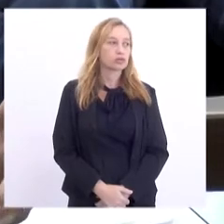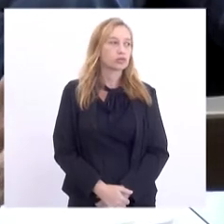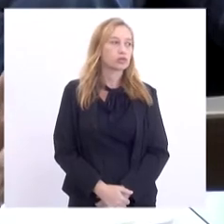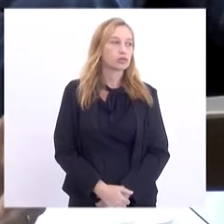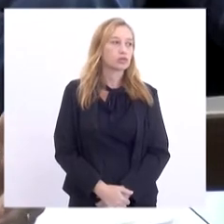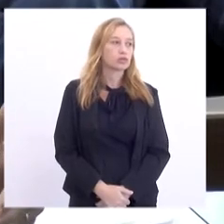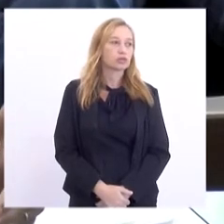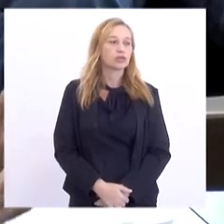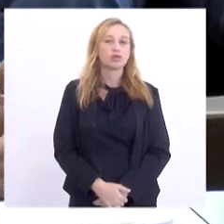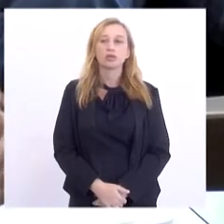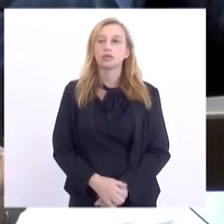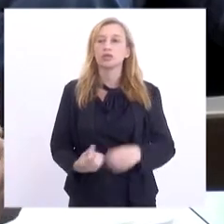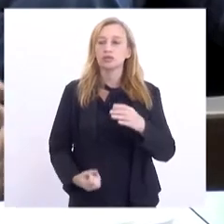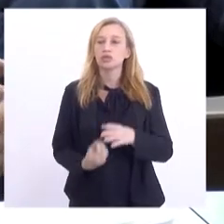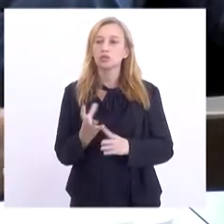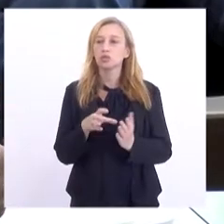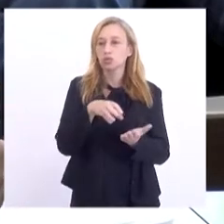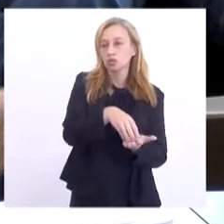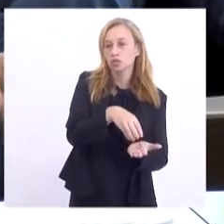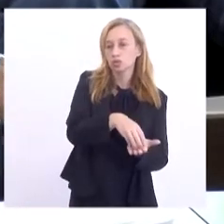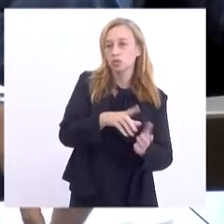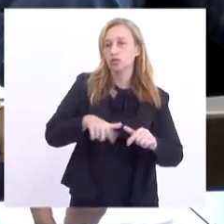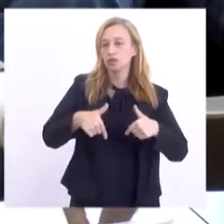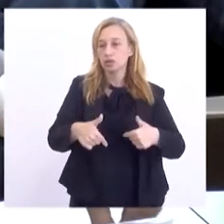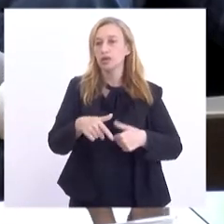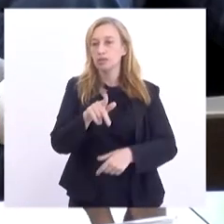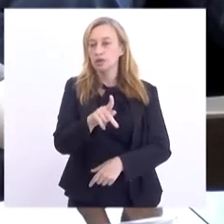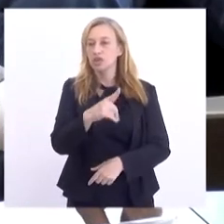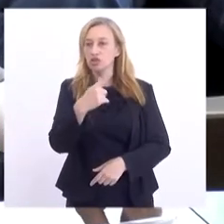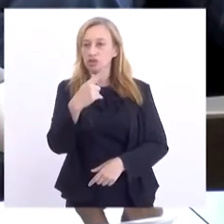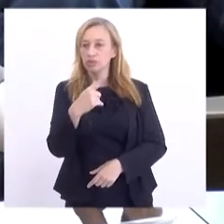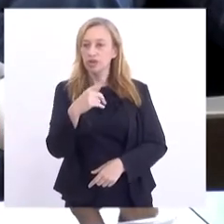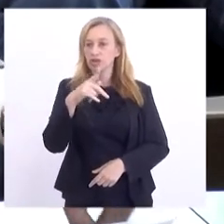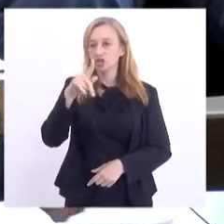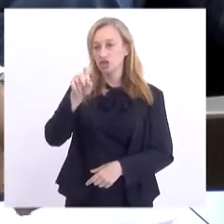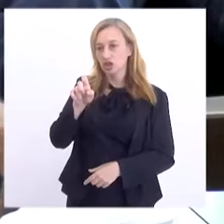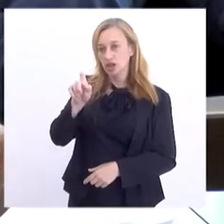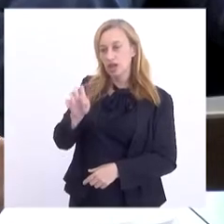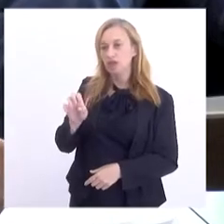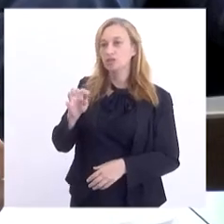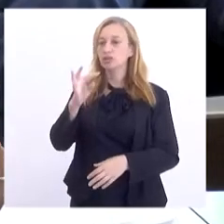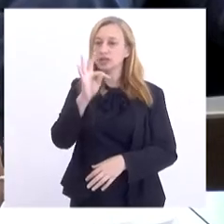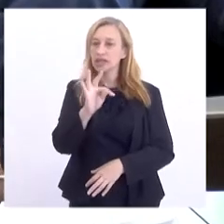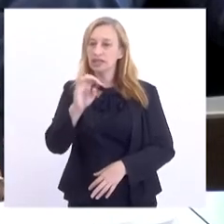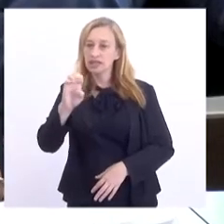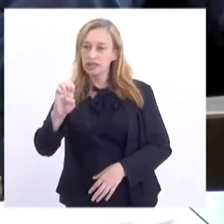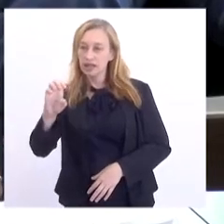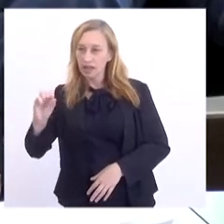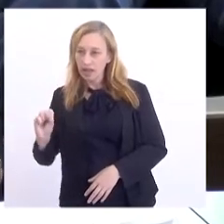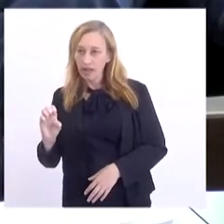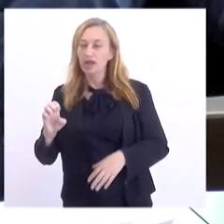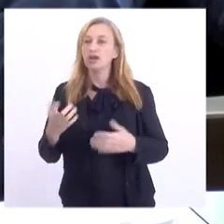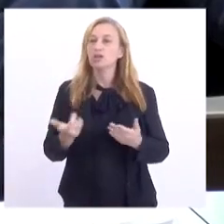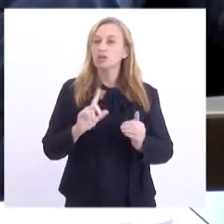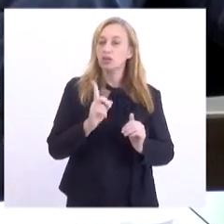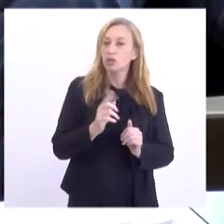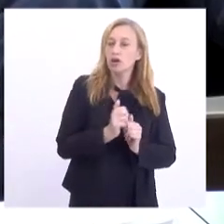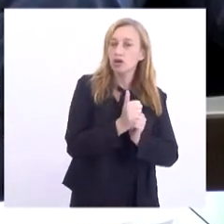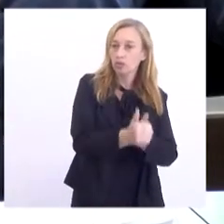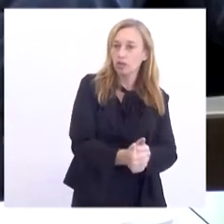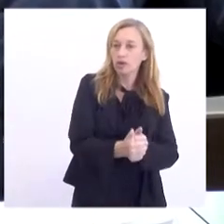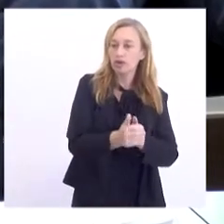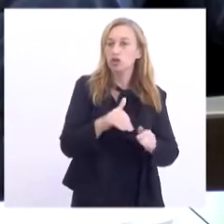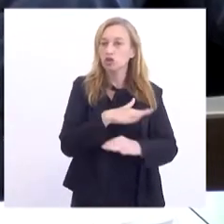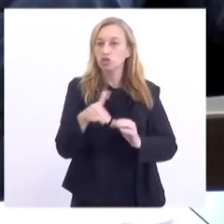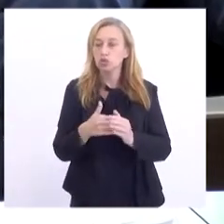recentemente um núcleo de atuação da PG no TC não é um núcleo que Visa acompanhamento de